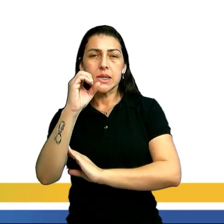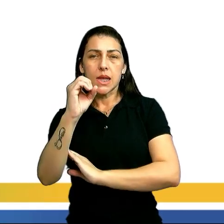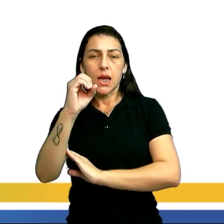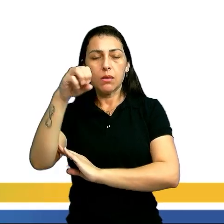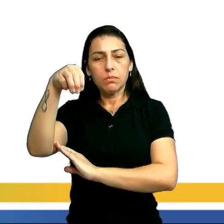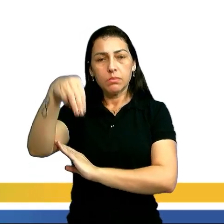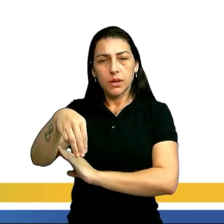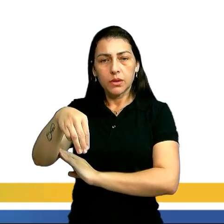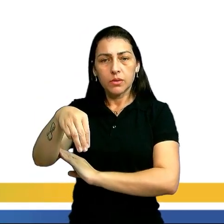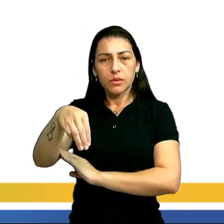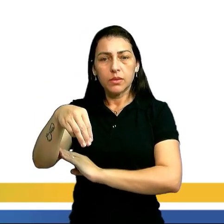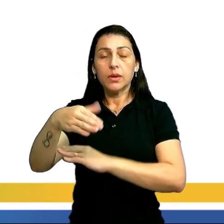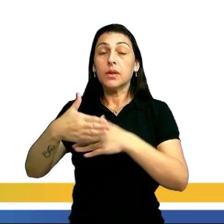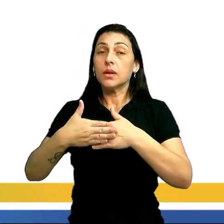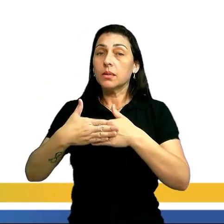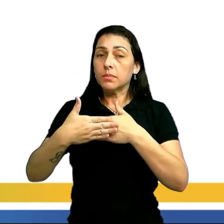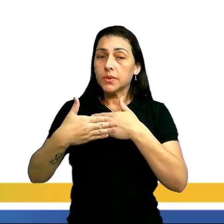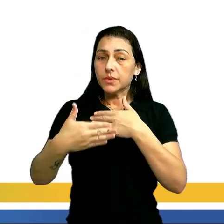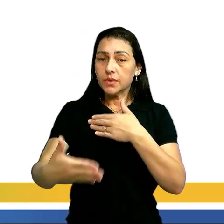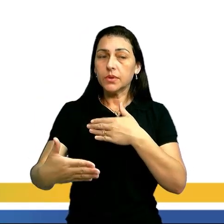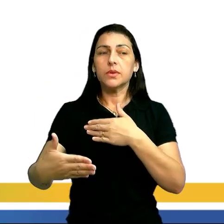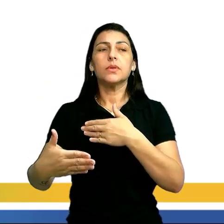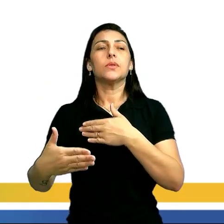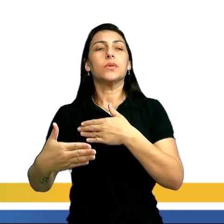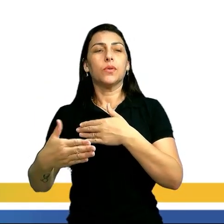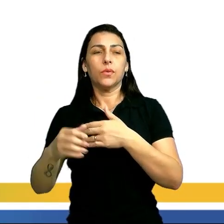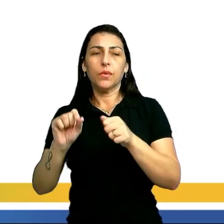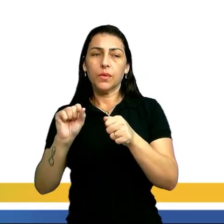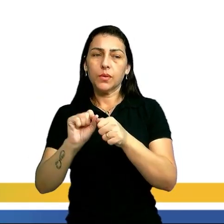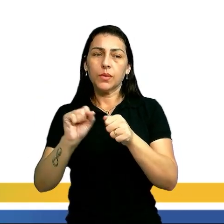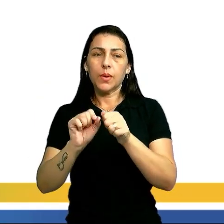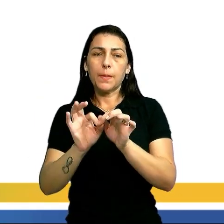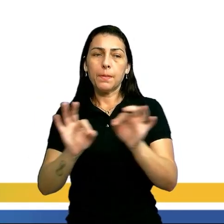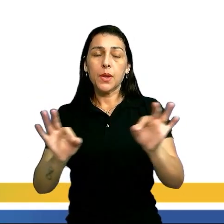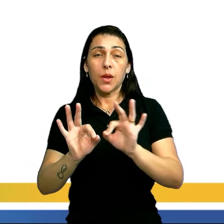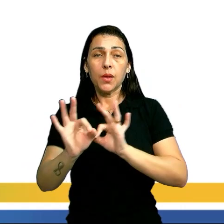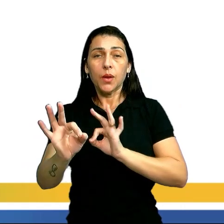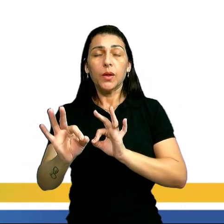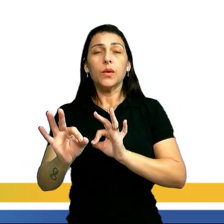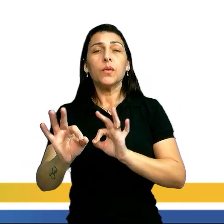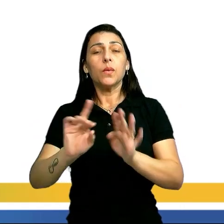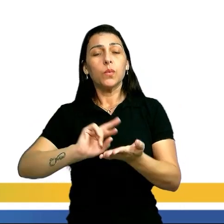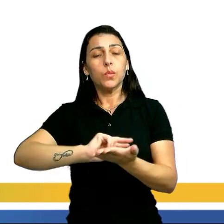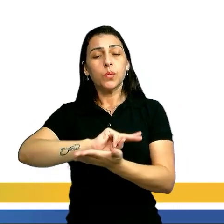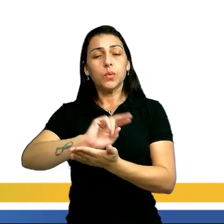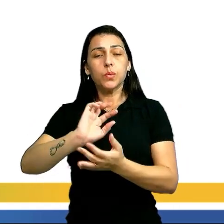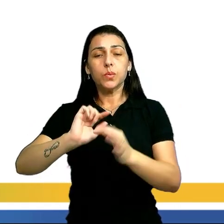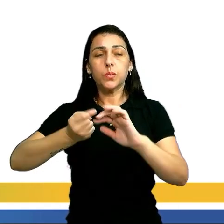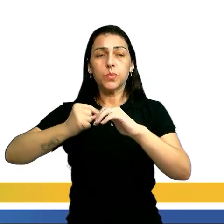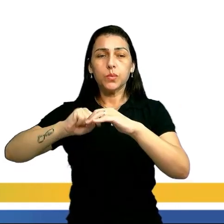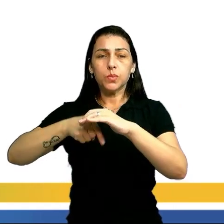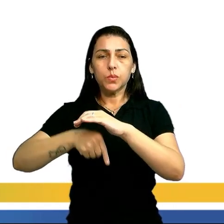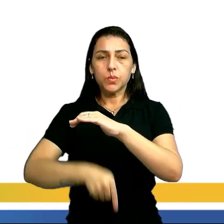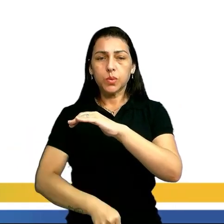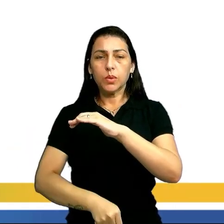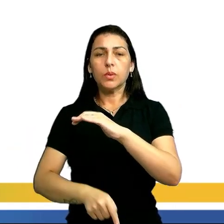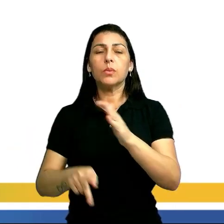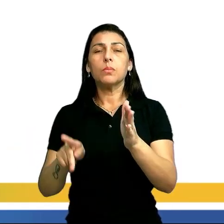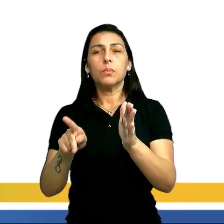0 metro. A partir desse nível foram medidas diferentes